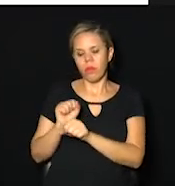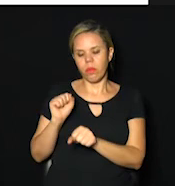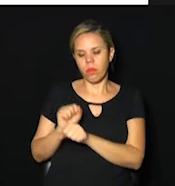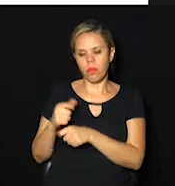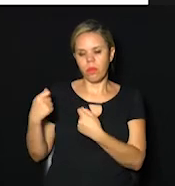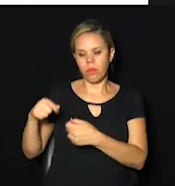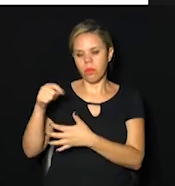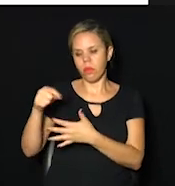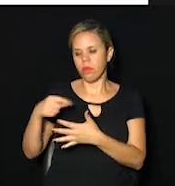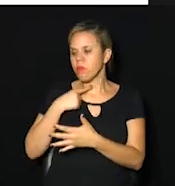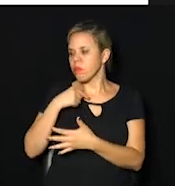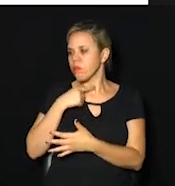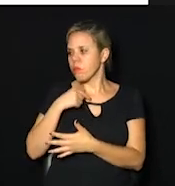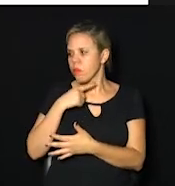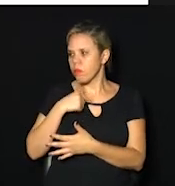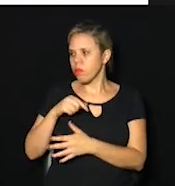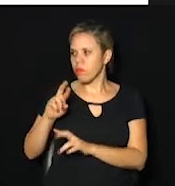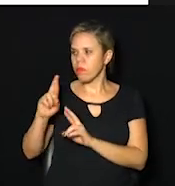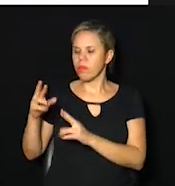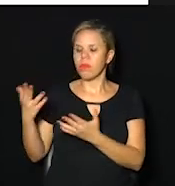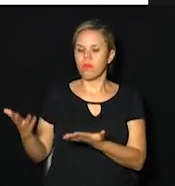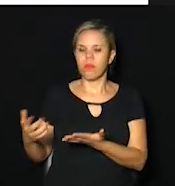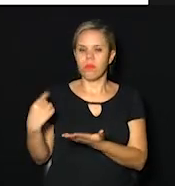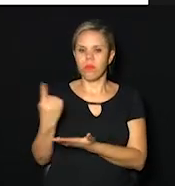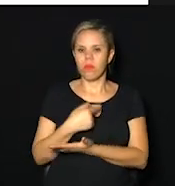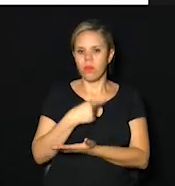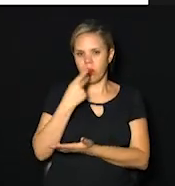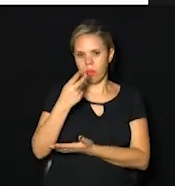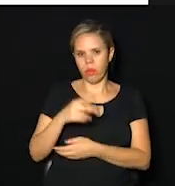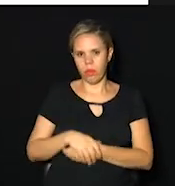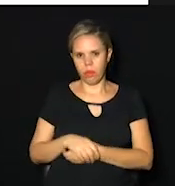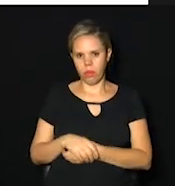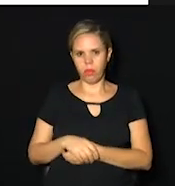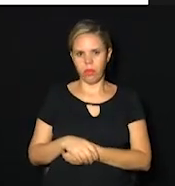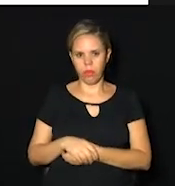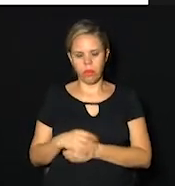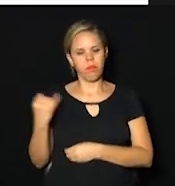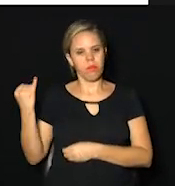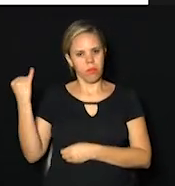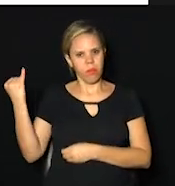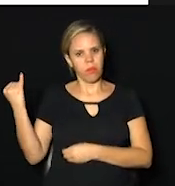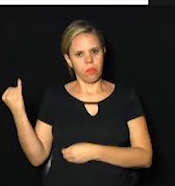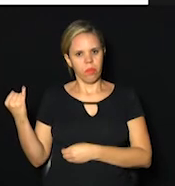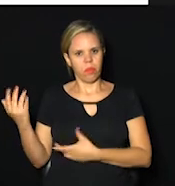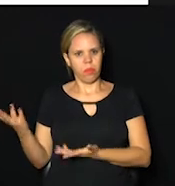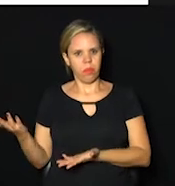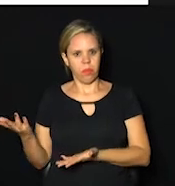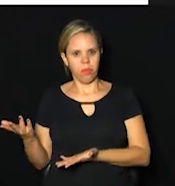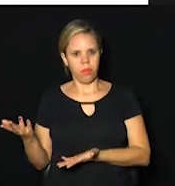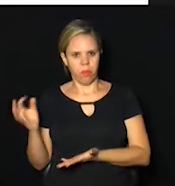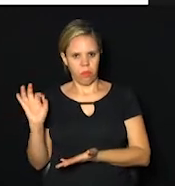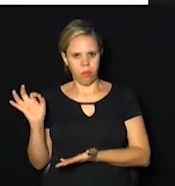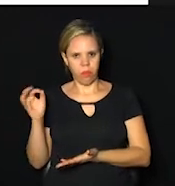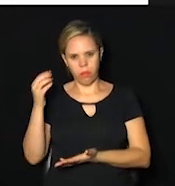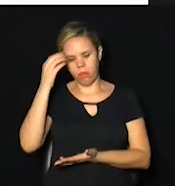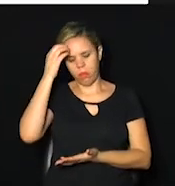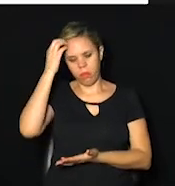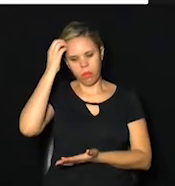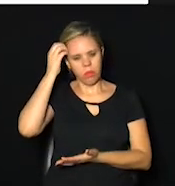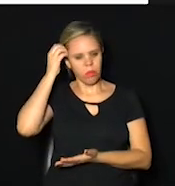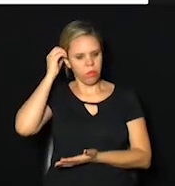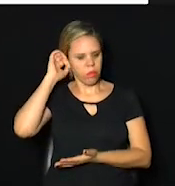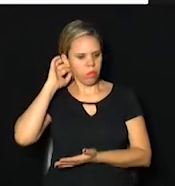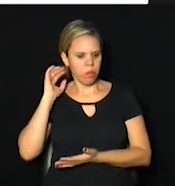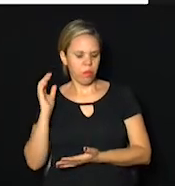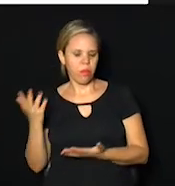necessidades, os desejos, as expectativas, como a gente disse. Isso é muito importante, gente. Tá certo?